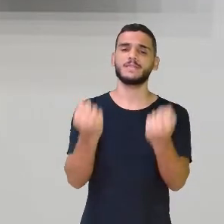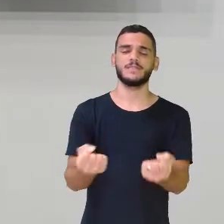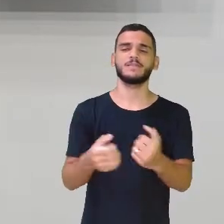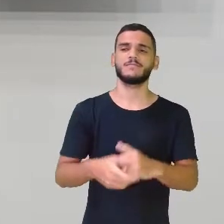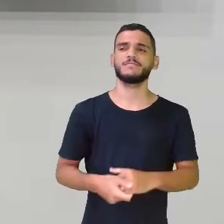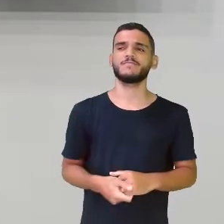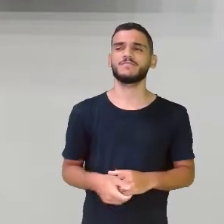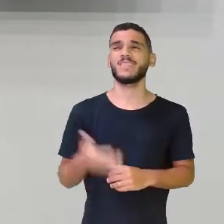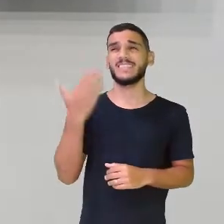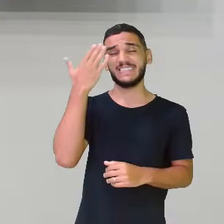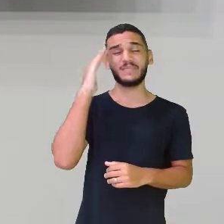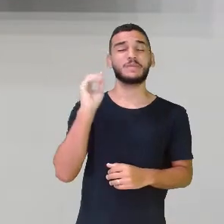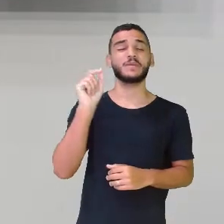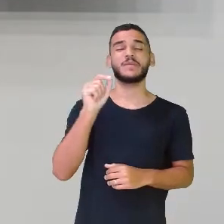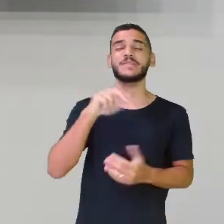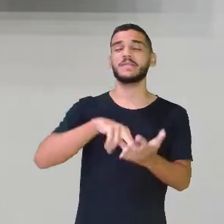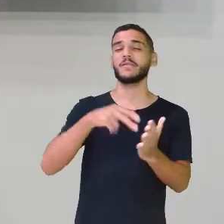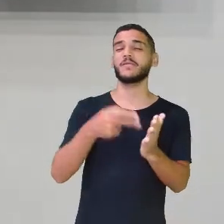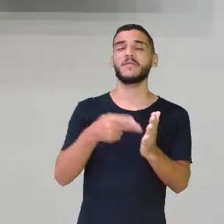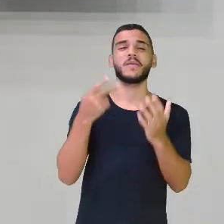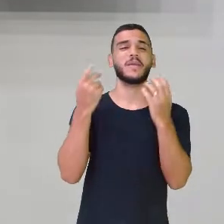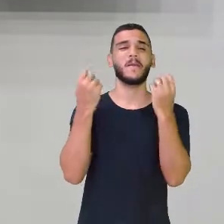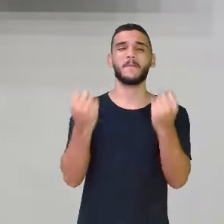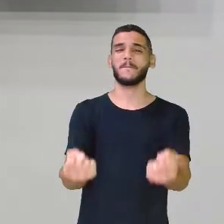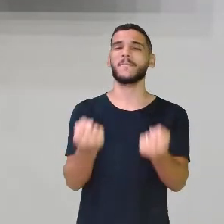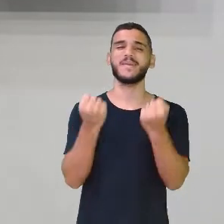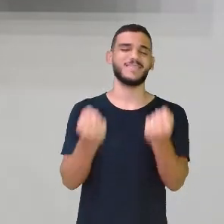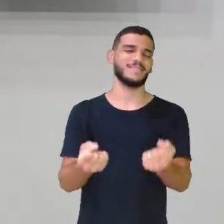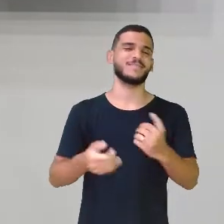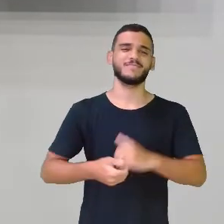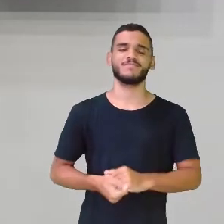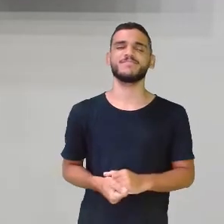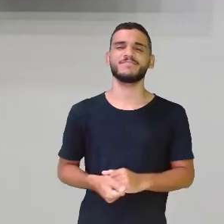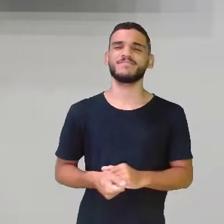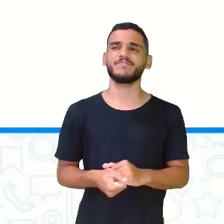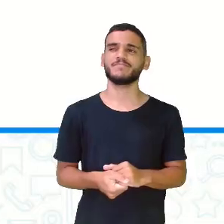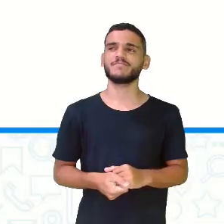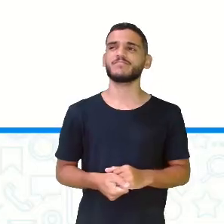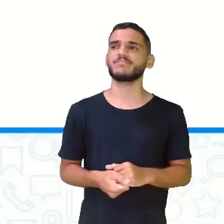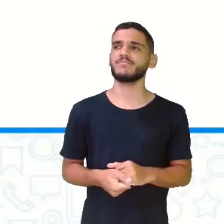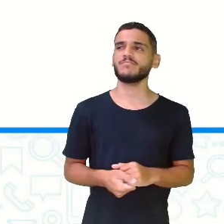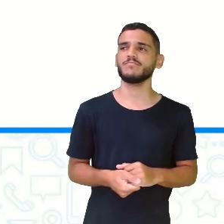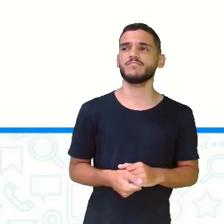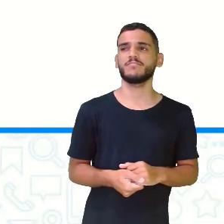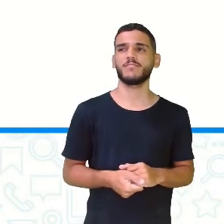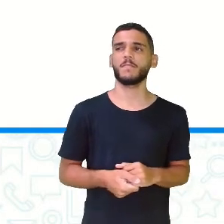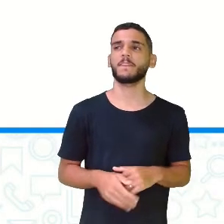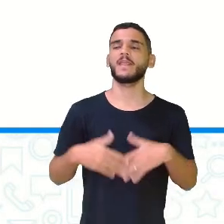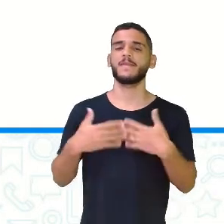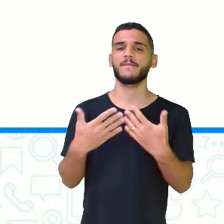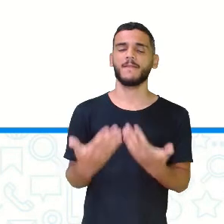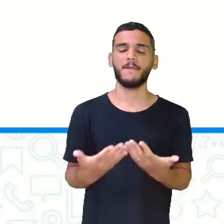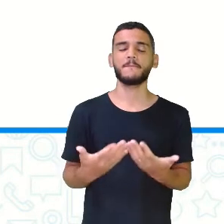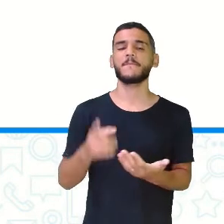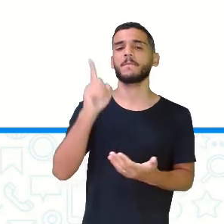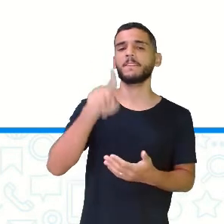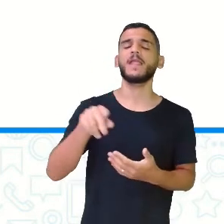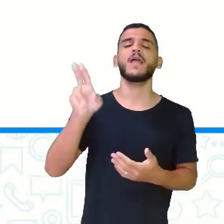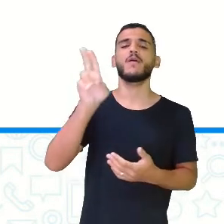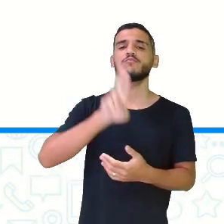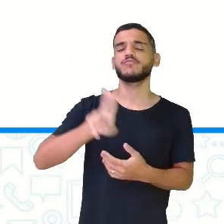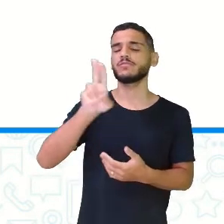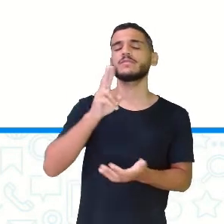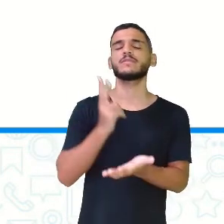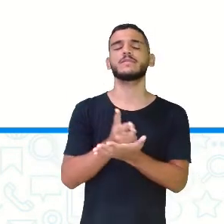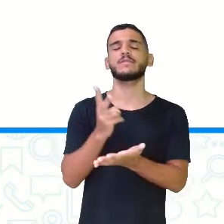é medida de massa. Ah, sabe não? Eu vou te explicar. A medida de massa é utilizada